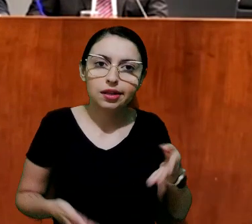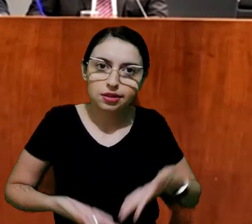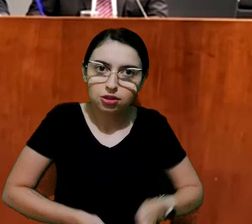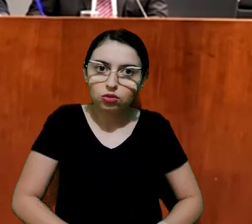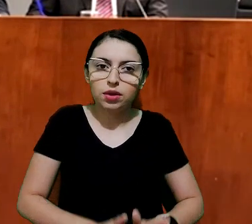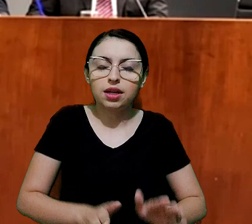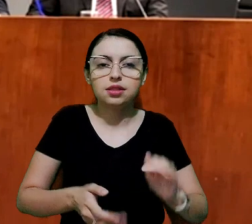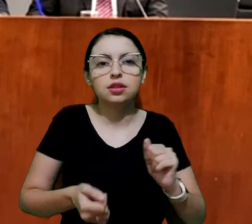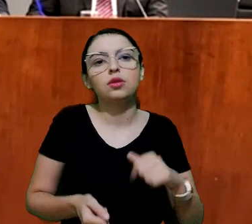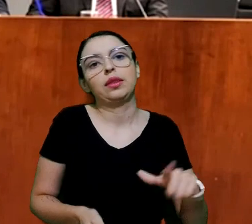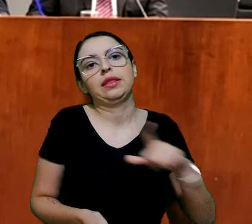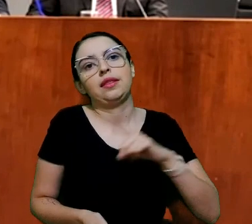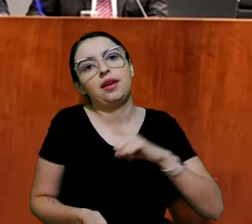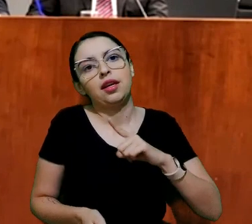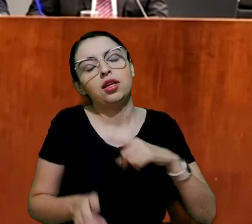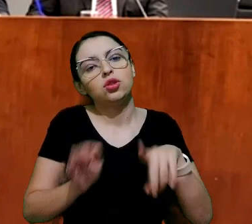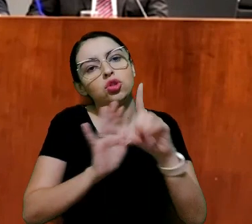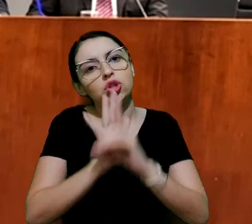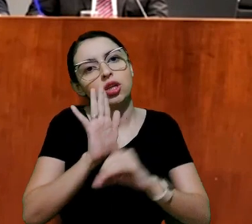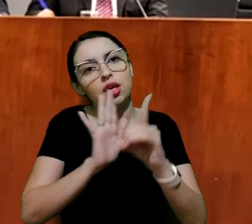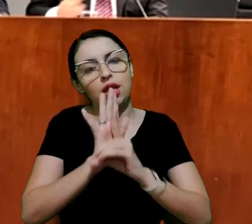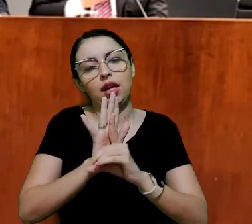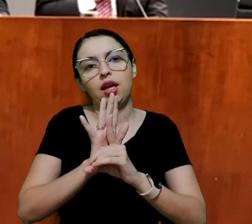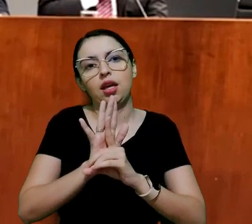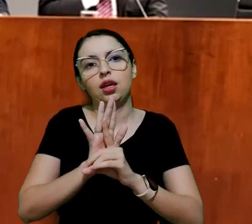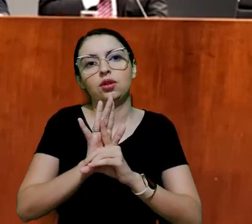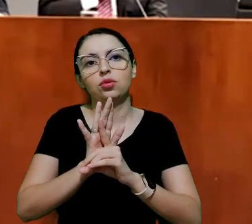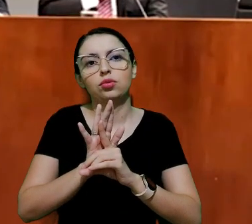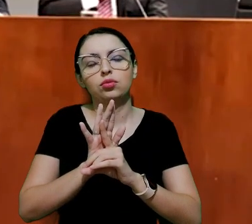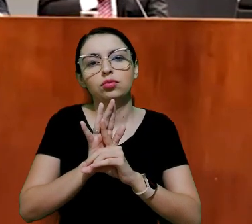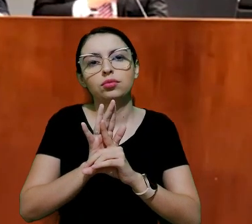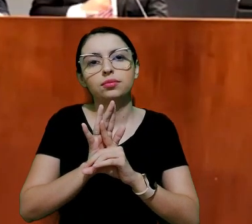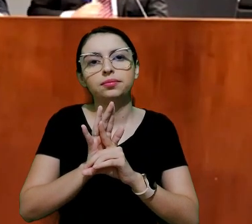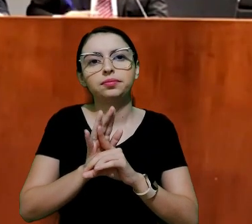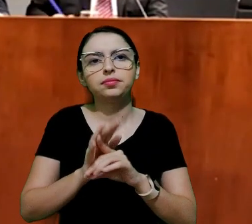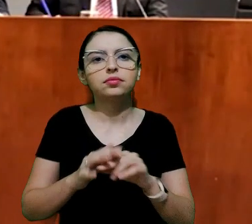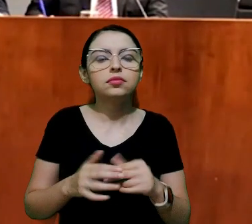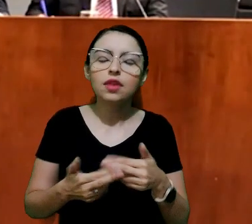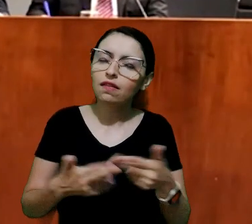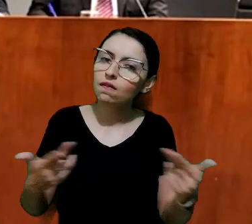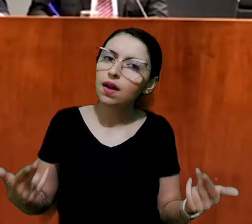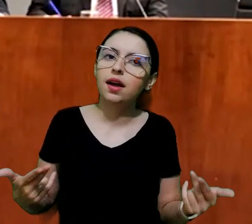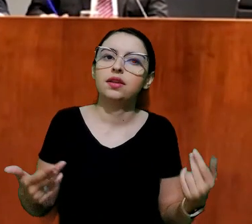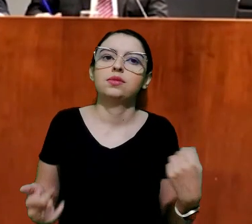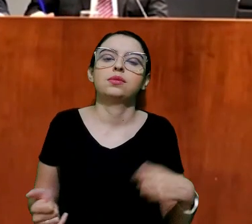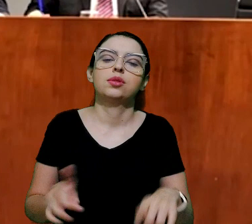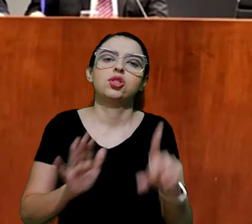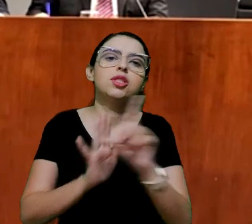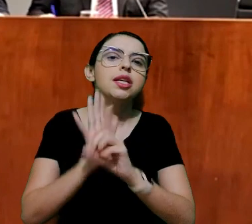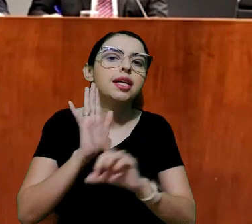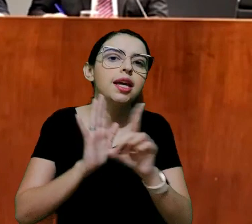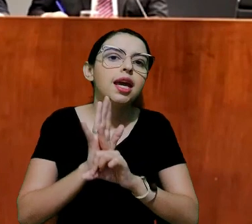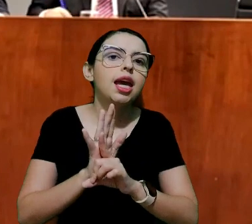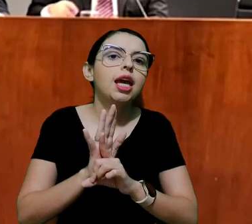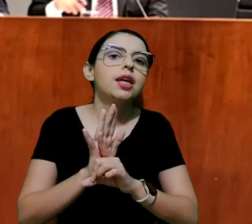tem direito ao ius soli, de que alguém teve o seu